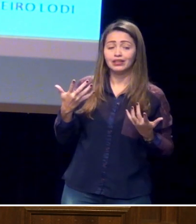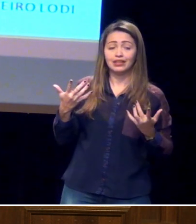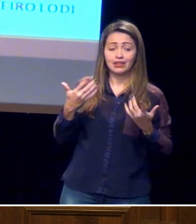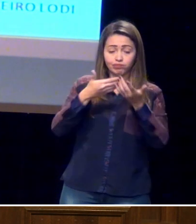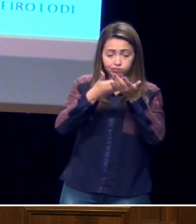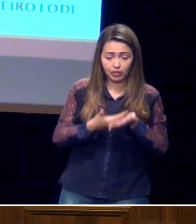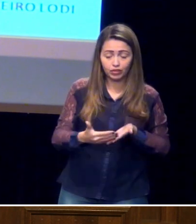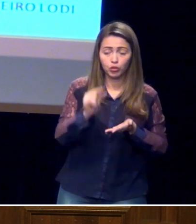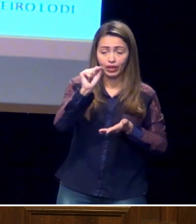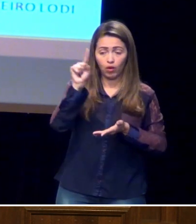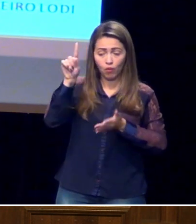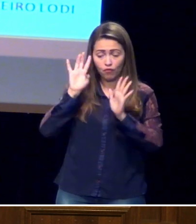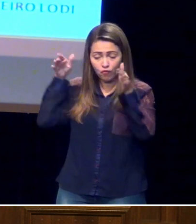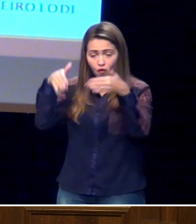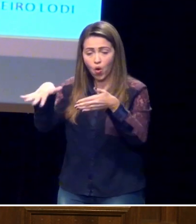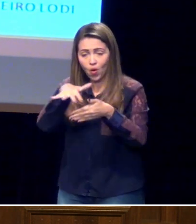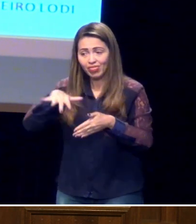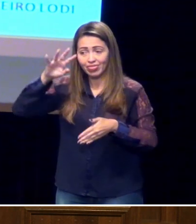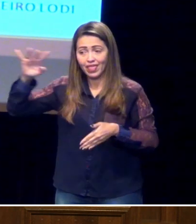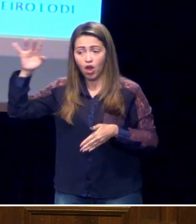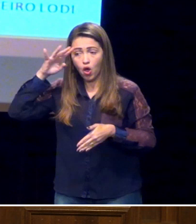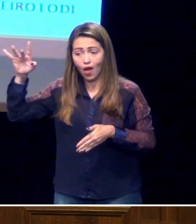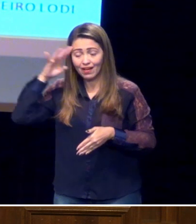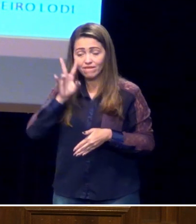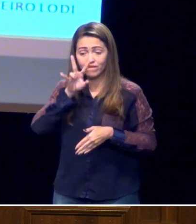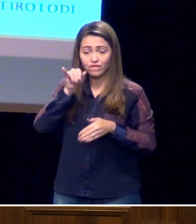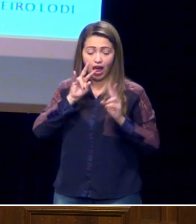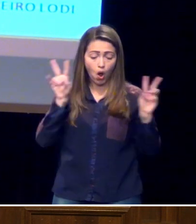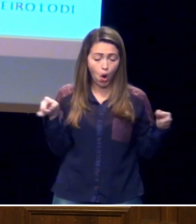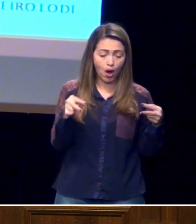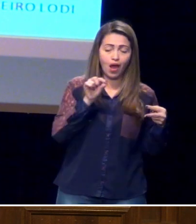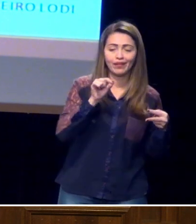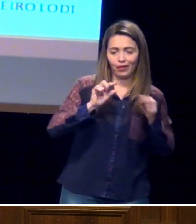a partir de uma perspectiva teórica que vai olhar